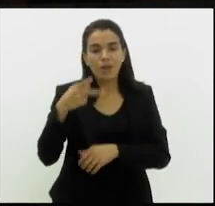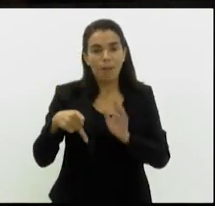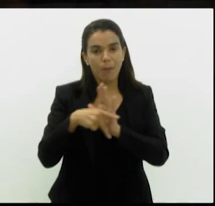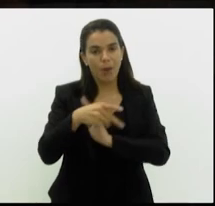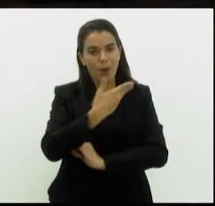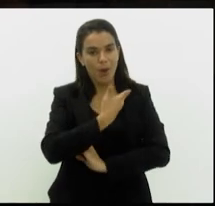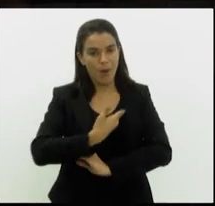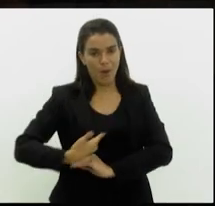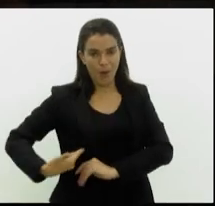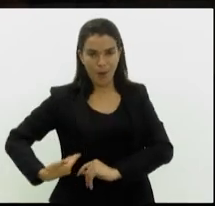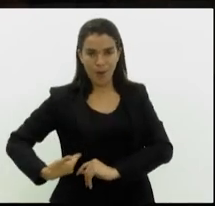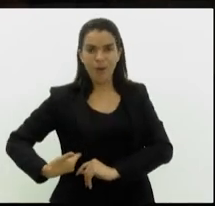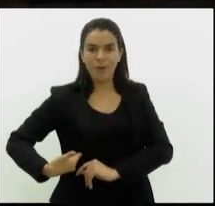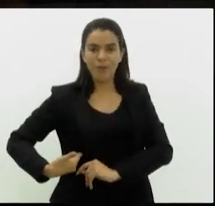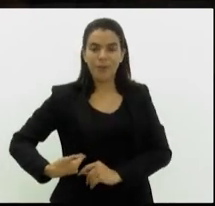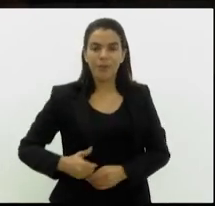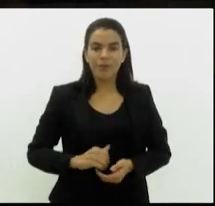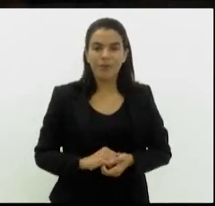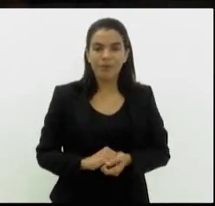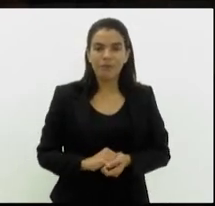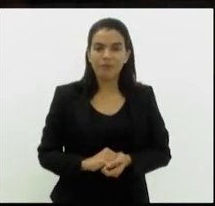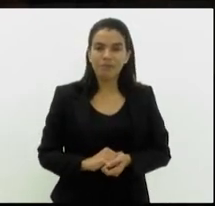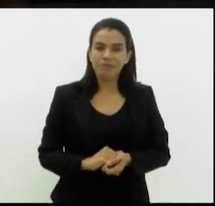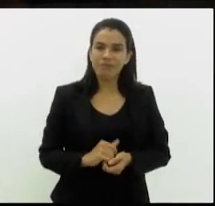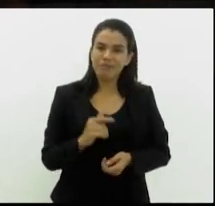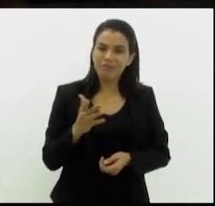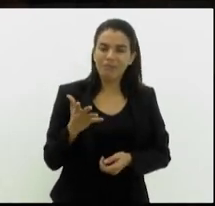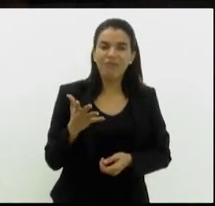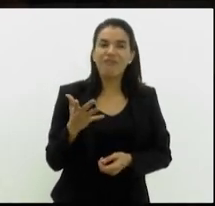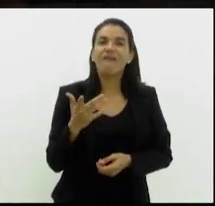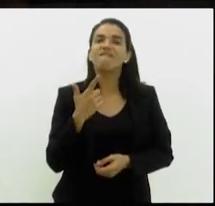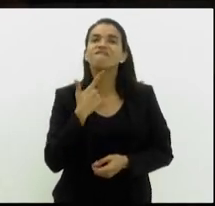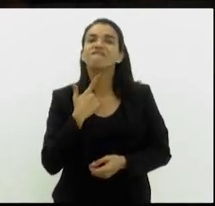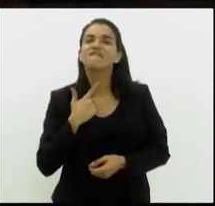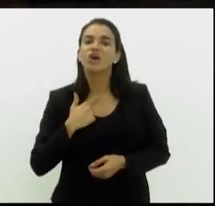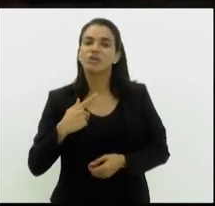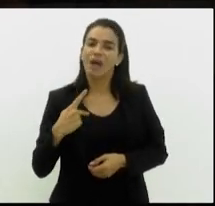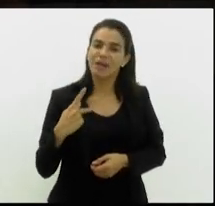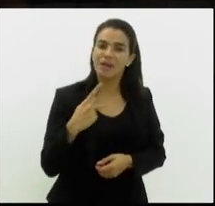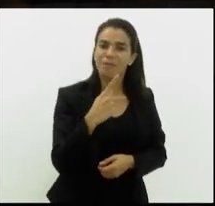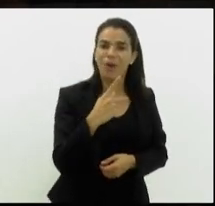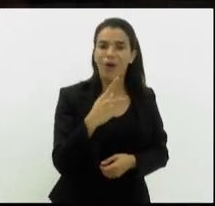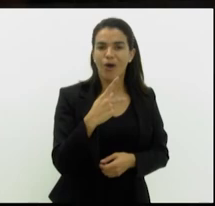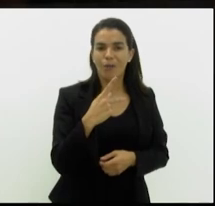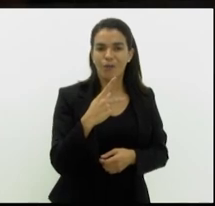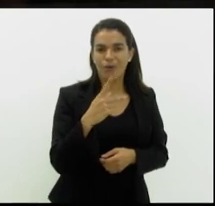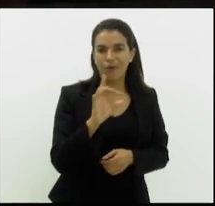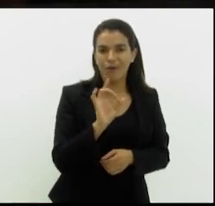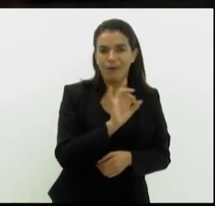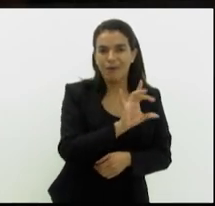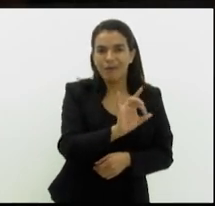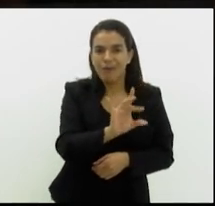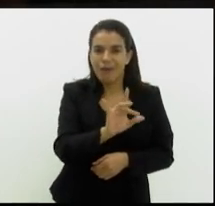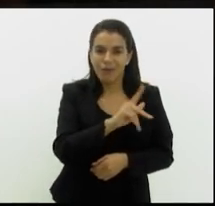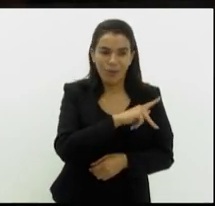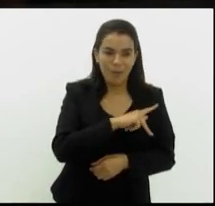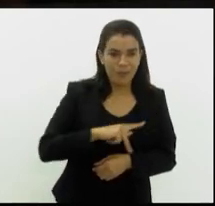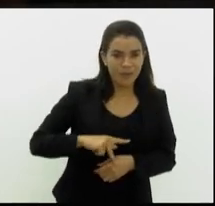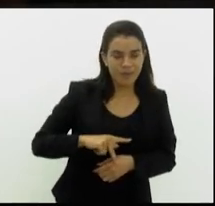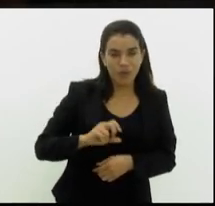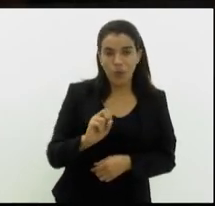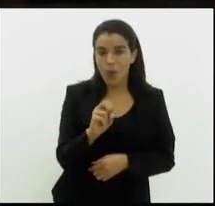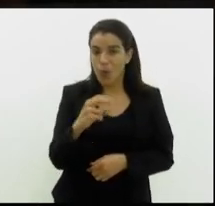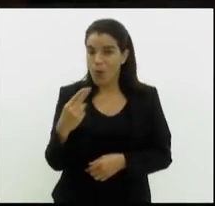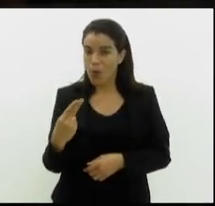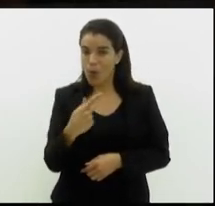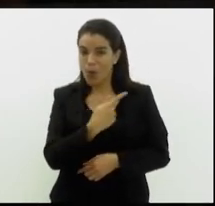governo que ficam ao sabor dos desejos ou do presidente, ou